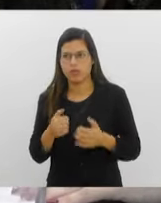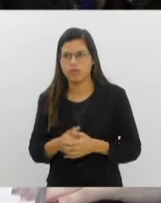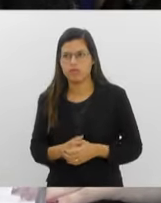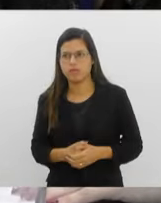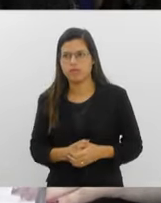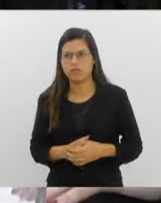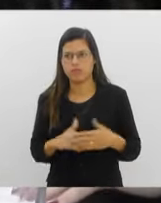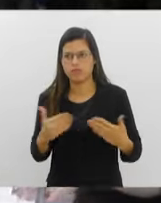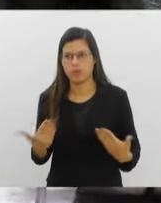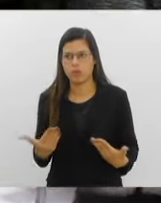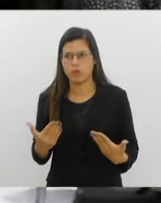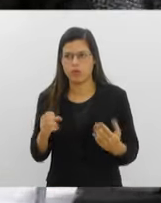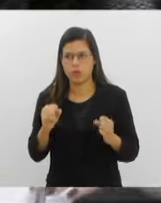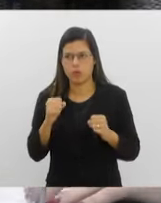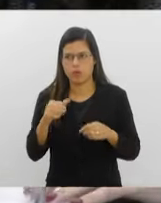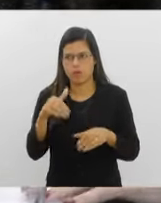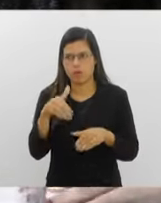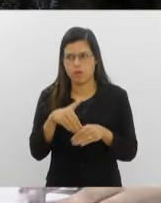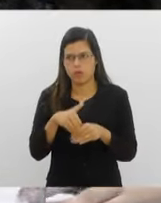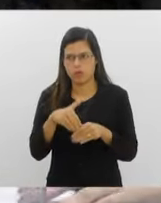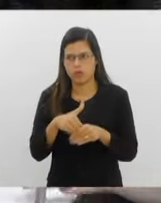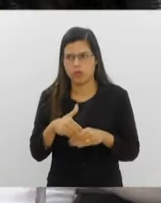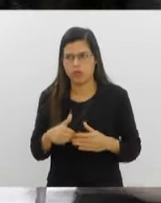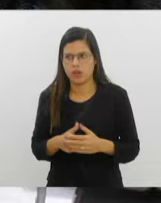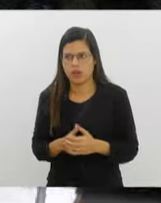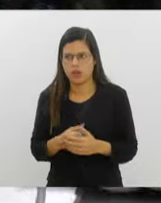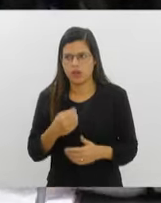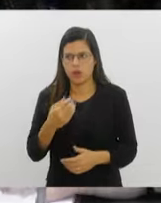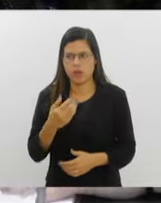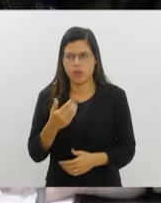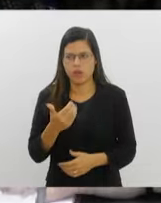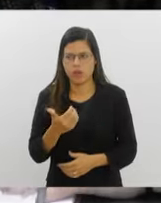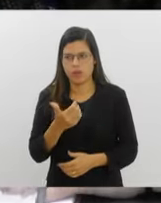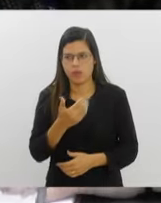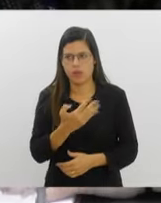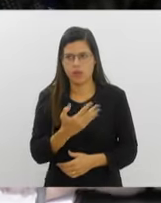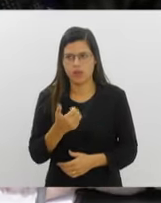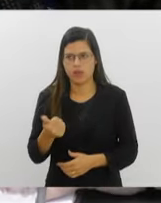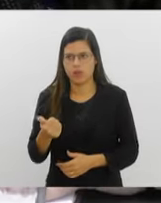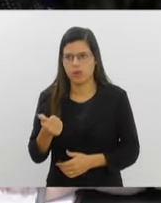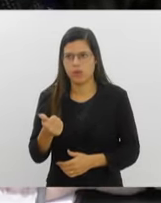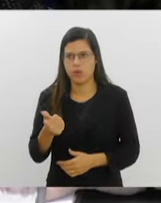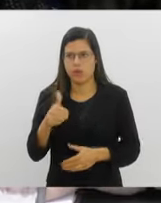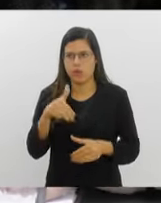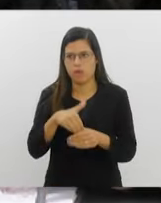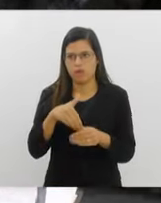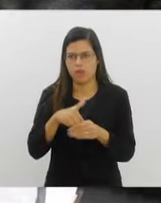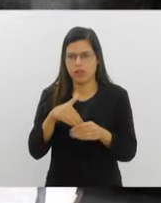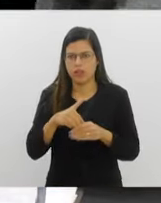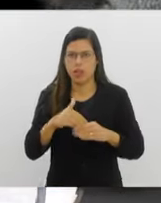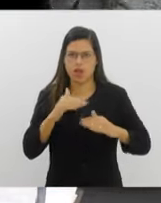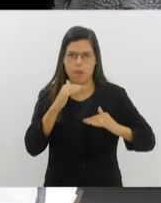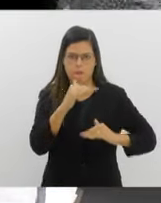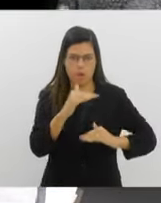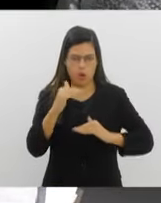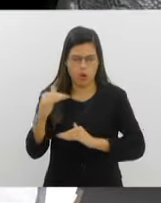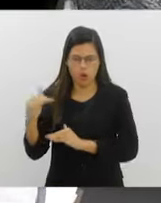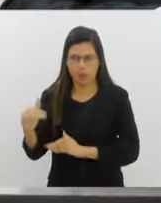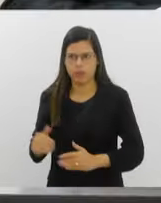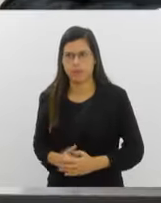Então, acho que a gente podia votar, a partir do 41, a gente podia votar em bloco. Uma sugestão. Está